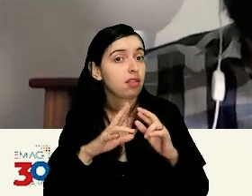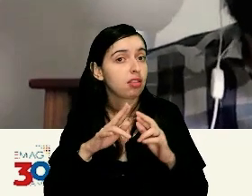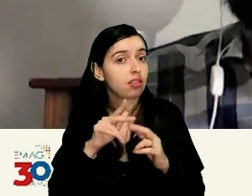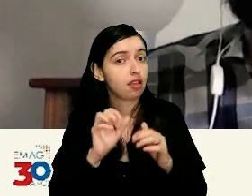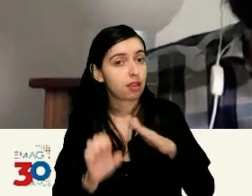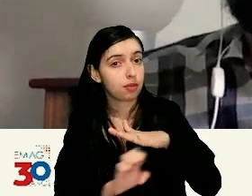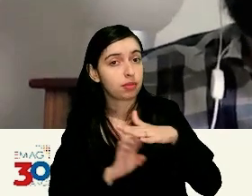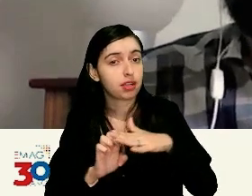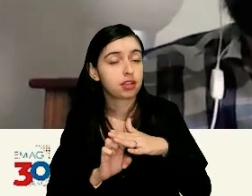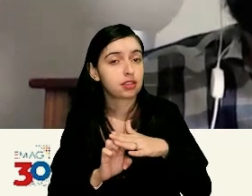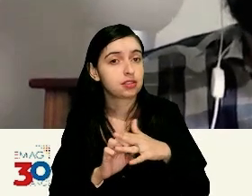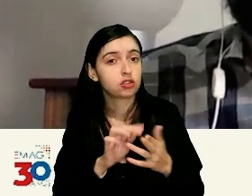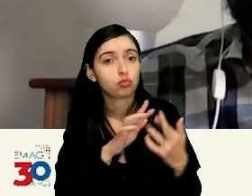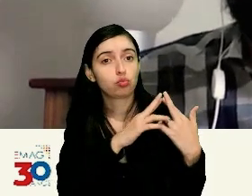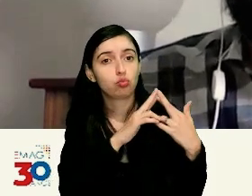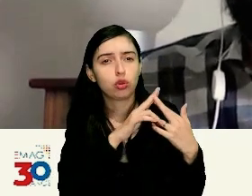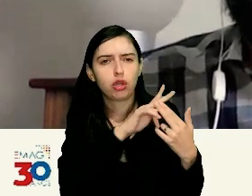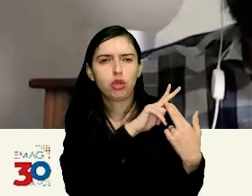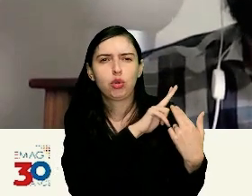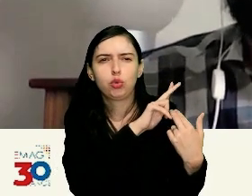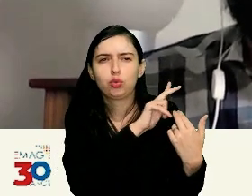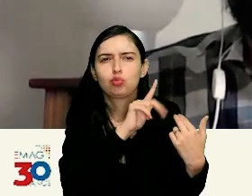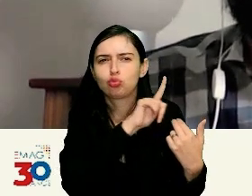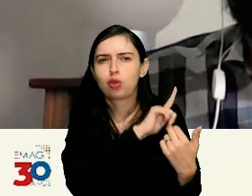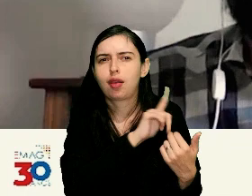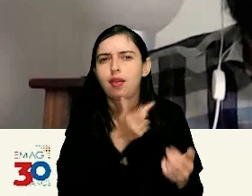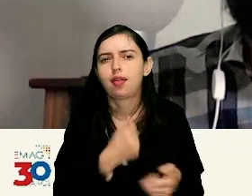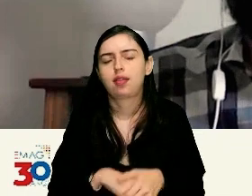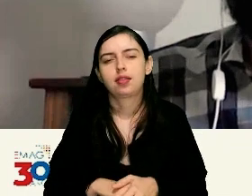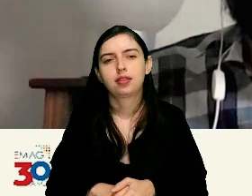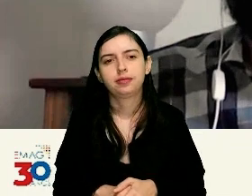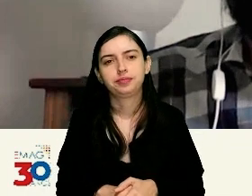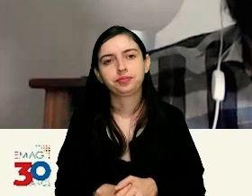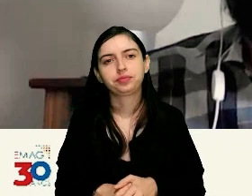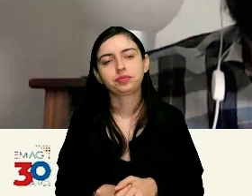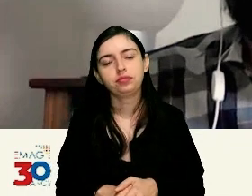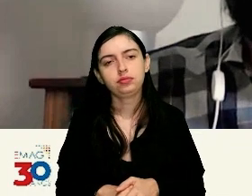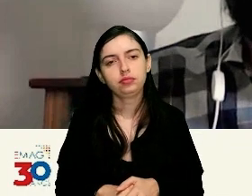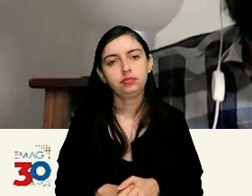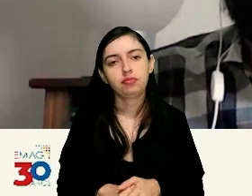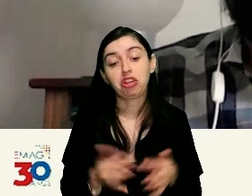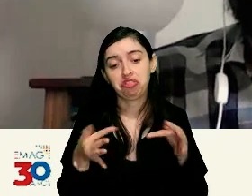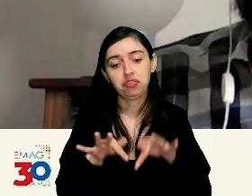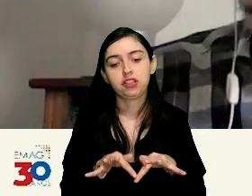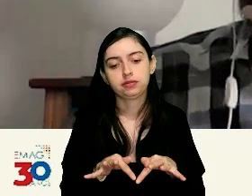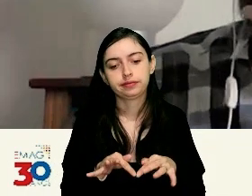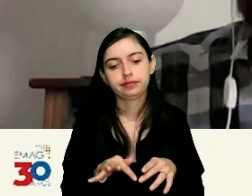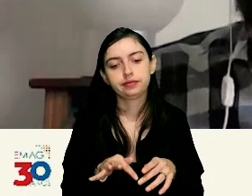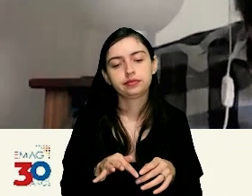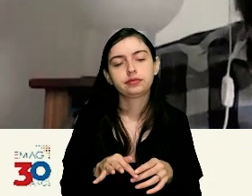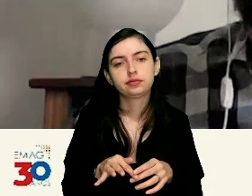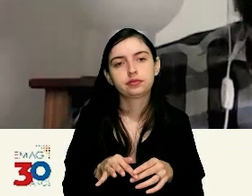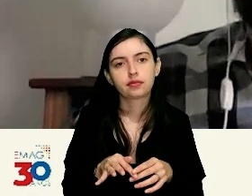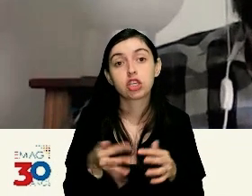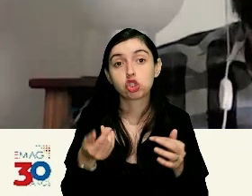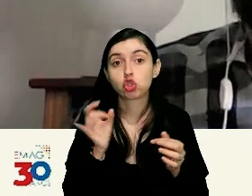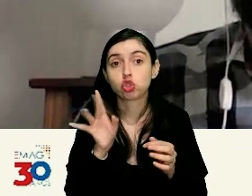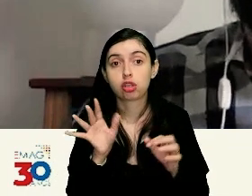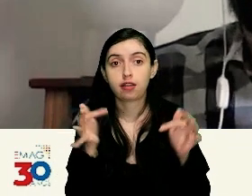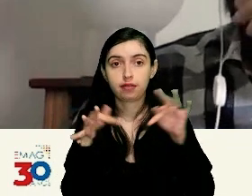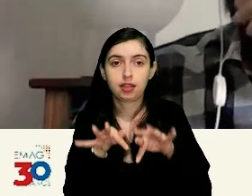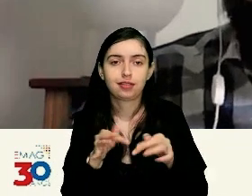gerente, né? Então, enfim, veio isso. E antes de só finalizar, eu quero deixar aqui um